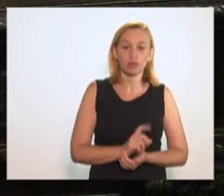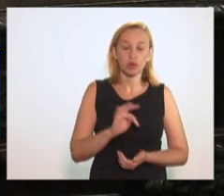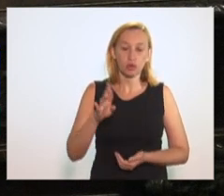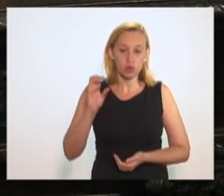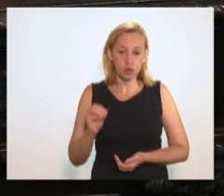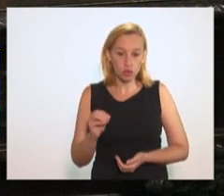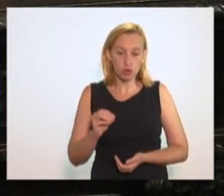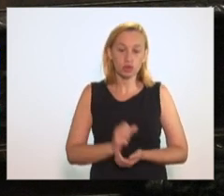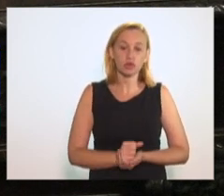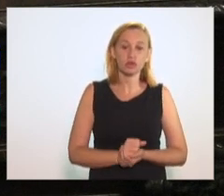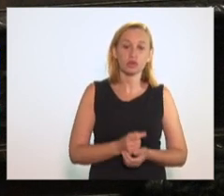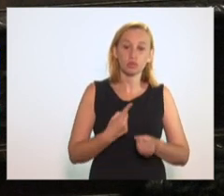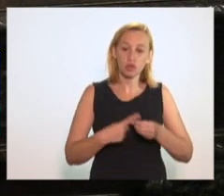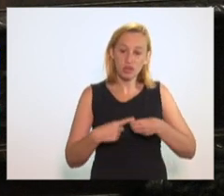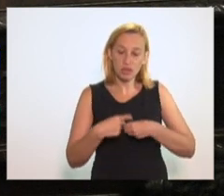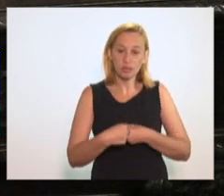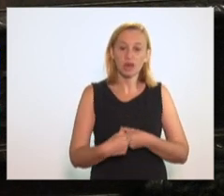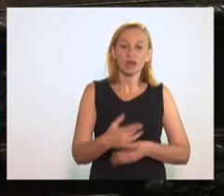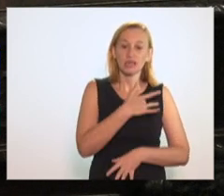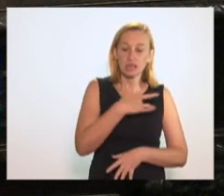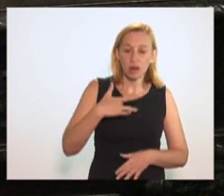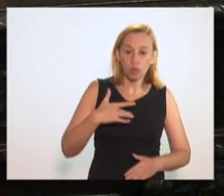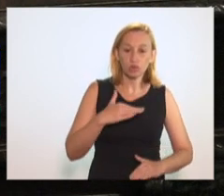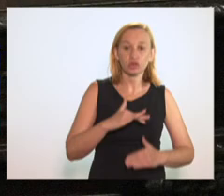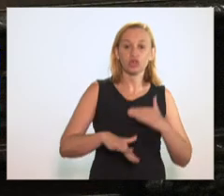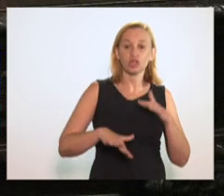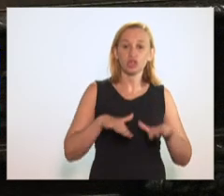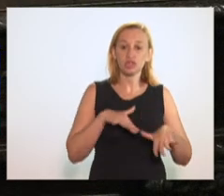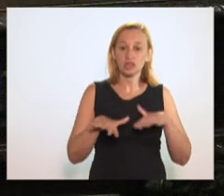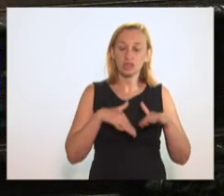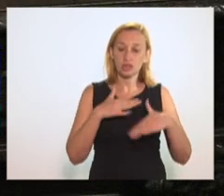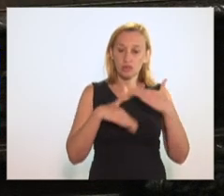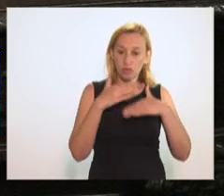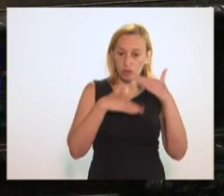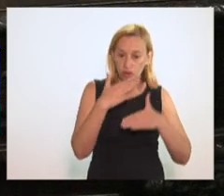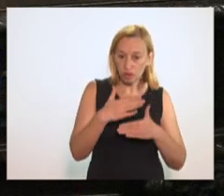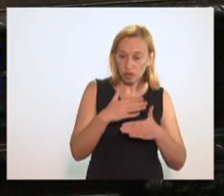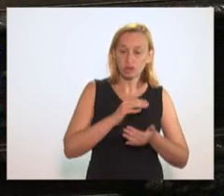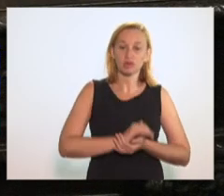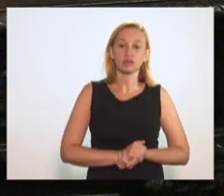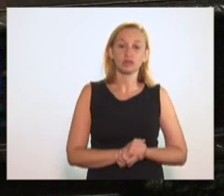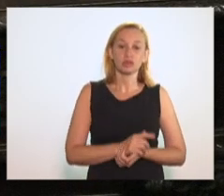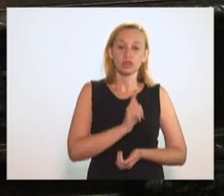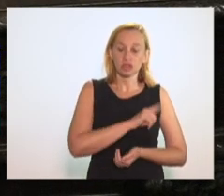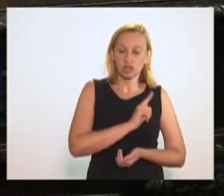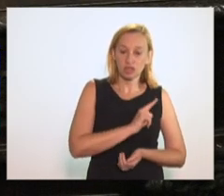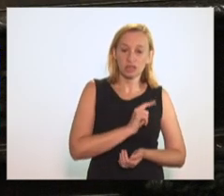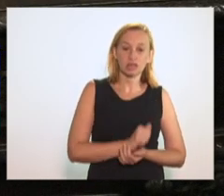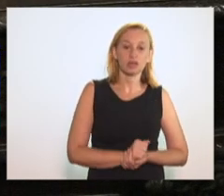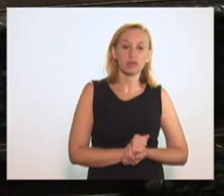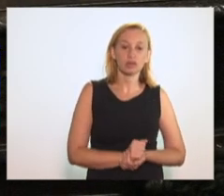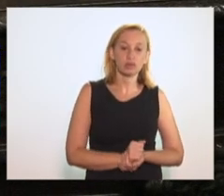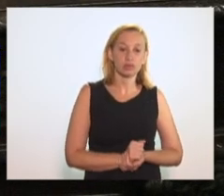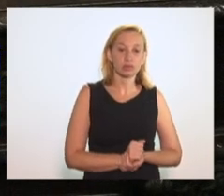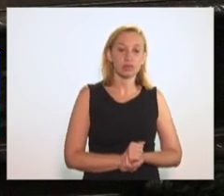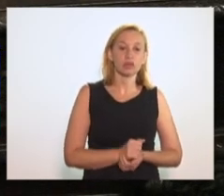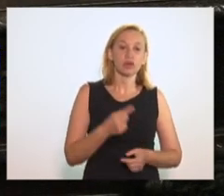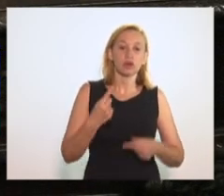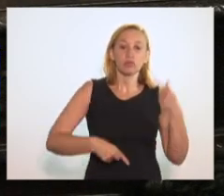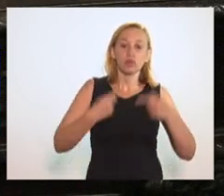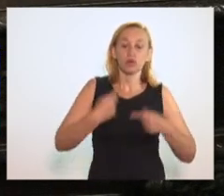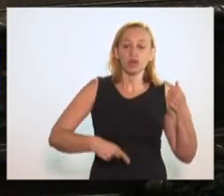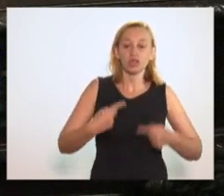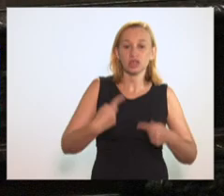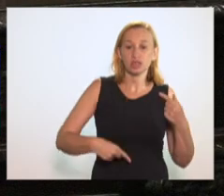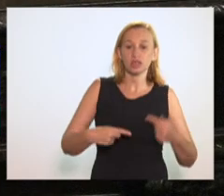intermunicipais de saúde e desenvolvimento em regime de gestão associada na execução de políticas públicas